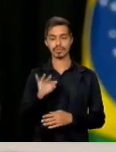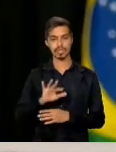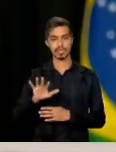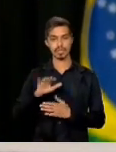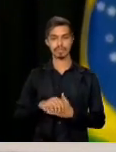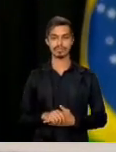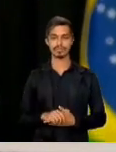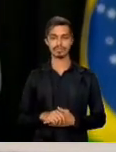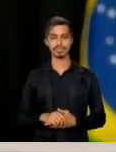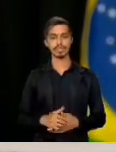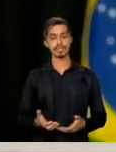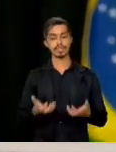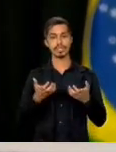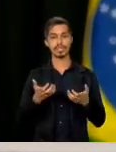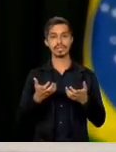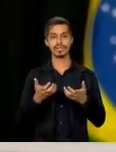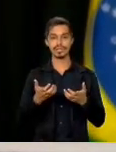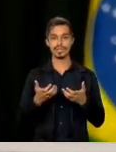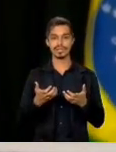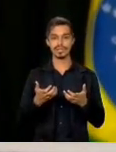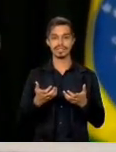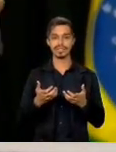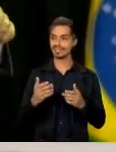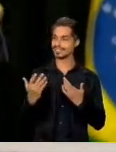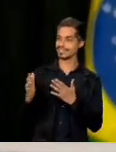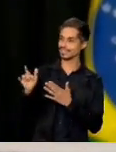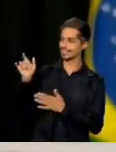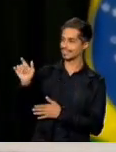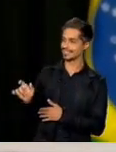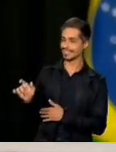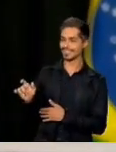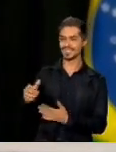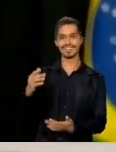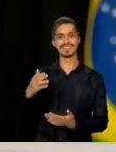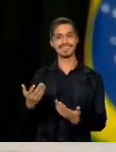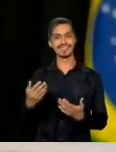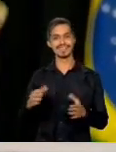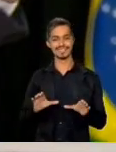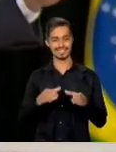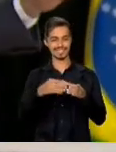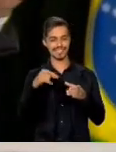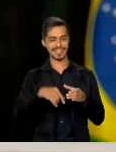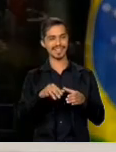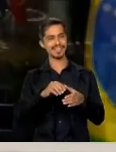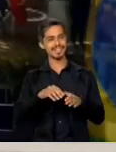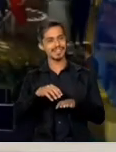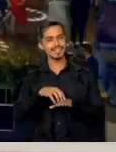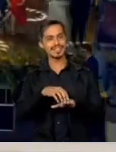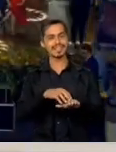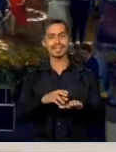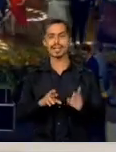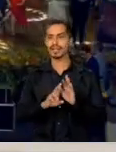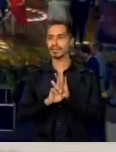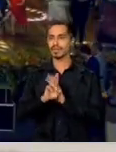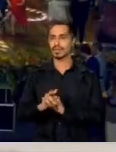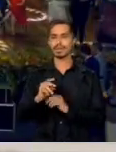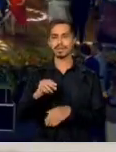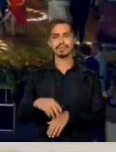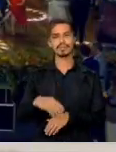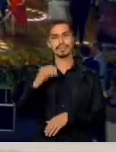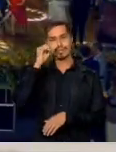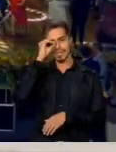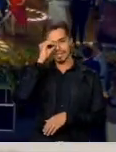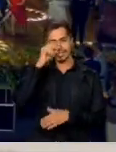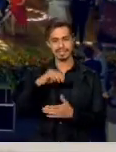eu queria, primeiramente, parabenizá-lo pela iniciativa da Caravana Federativa, em nome do ministro Padilha. Nós somos